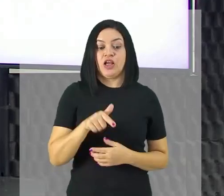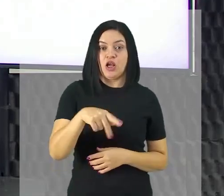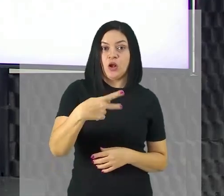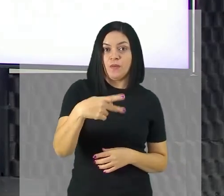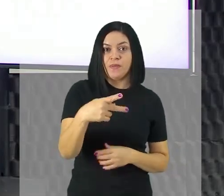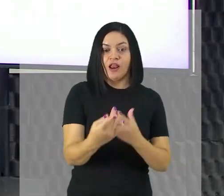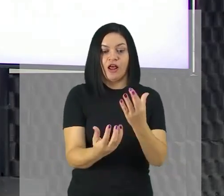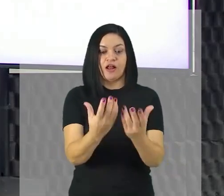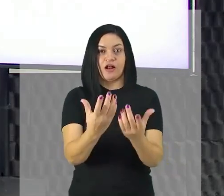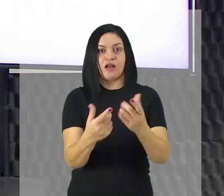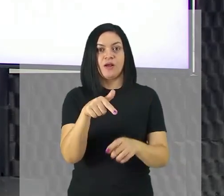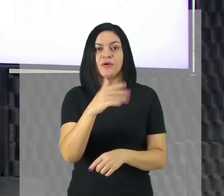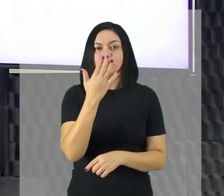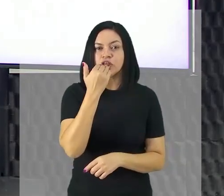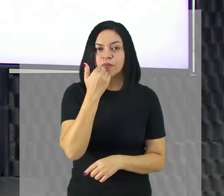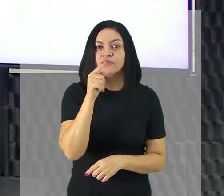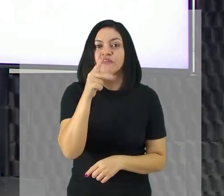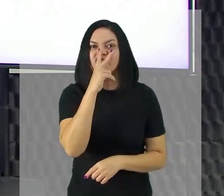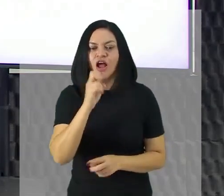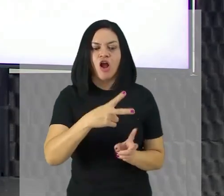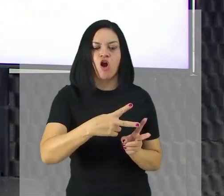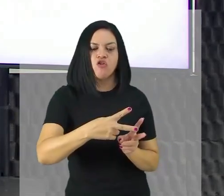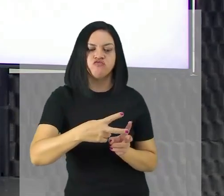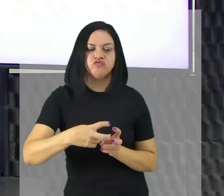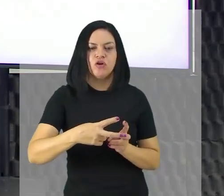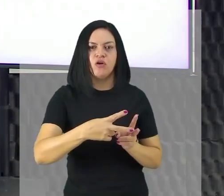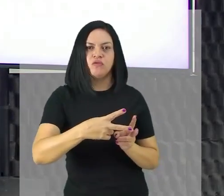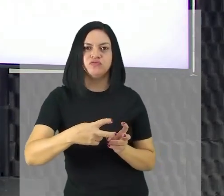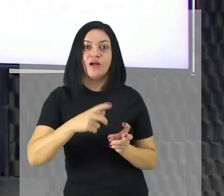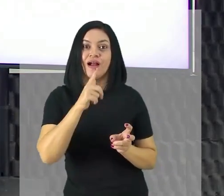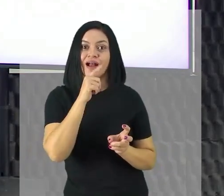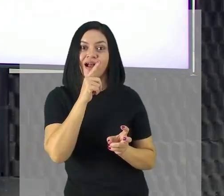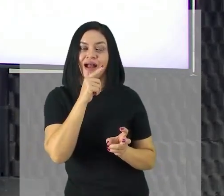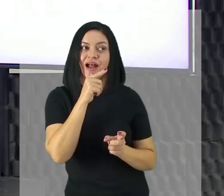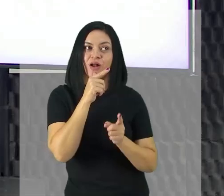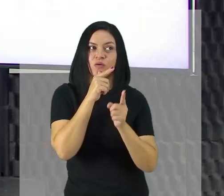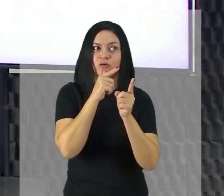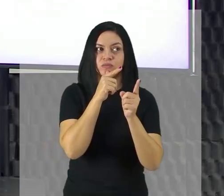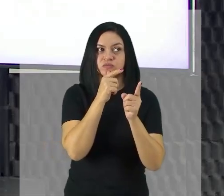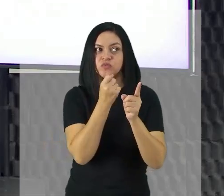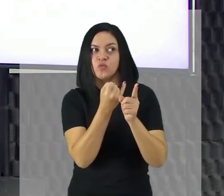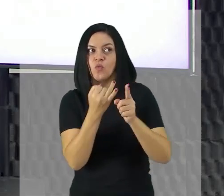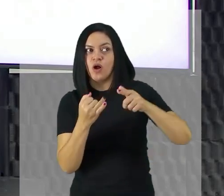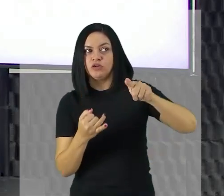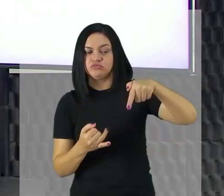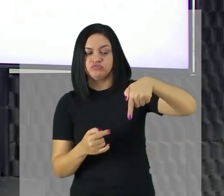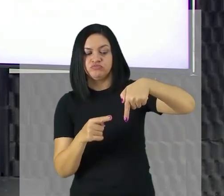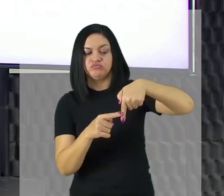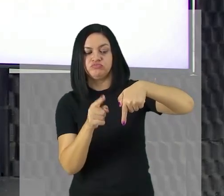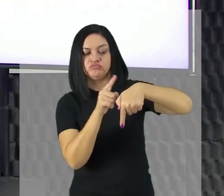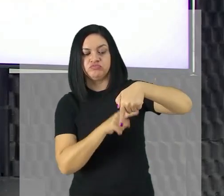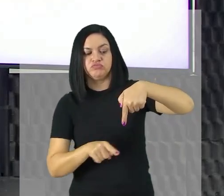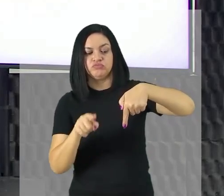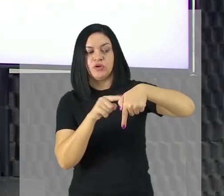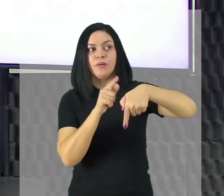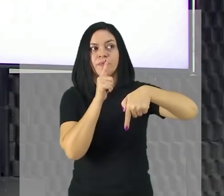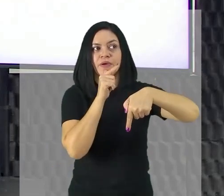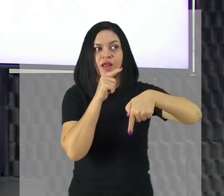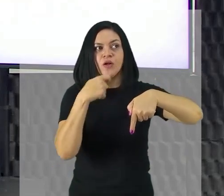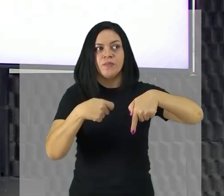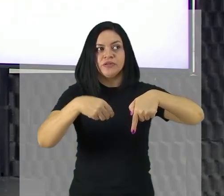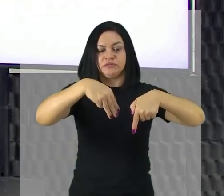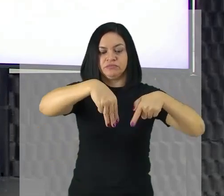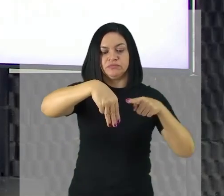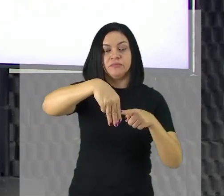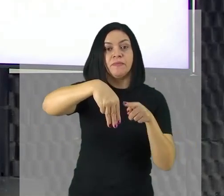pela queima do alimento, mas vai ser absorvida pela água, né? Então, ó, a quantidade de calor absorvida pela água, eu preciso saber da massa